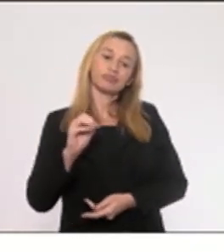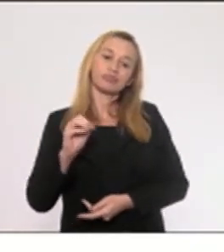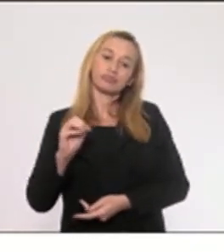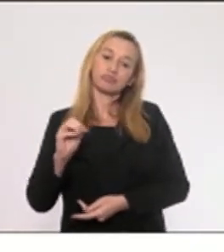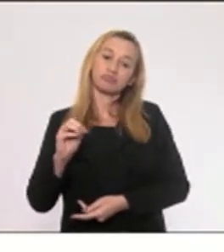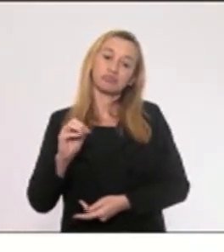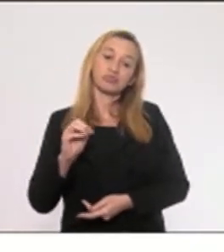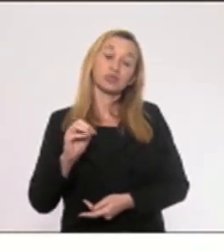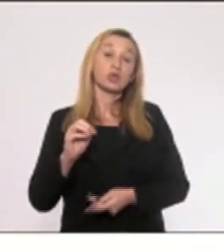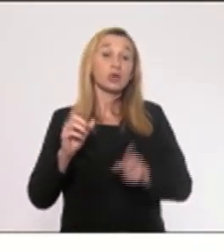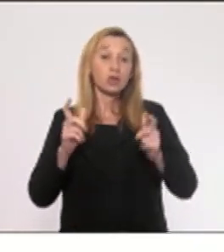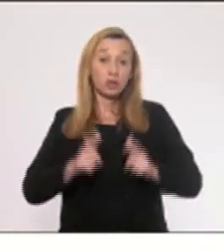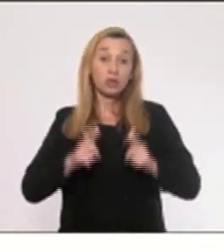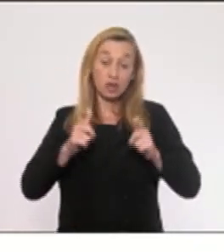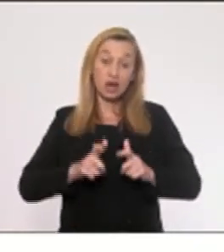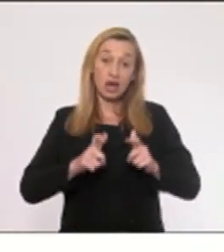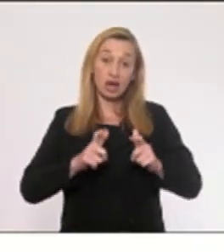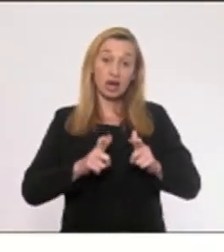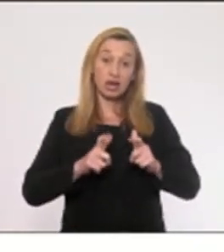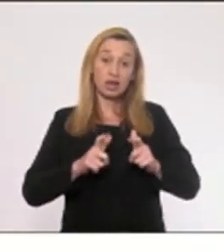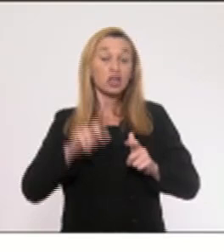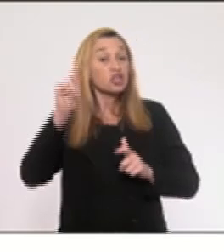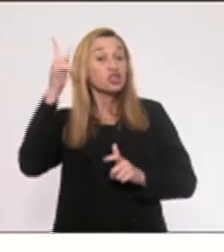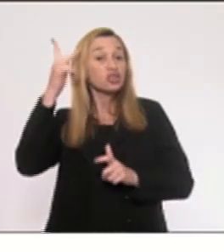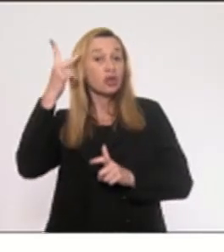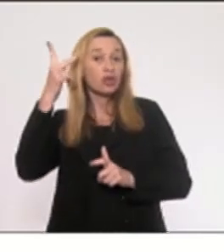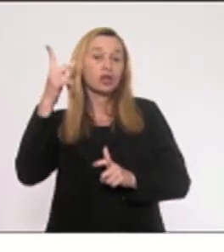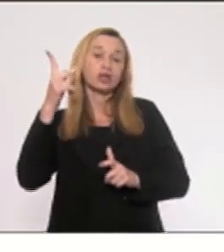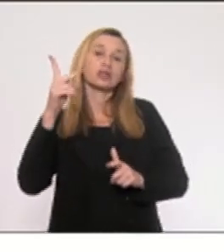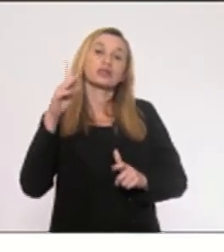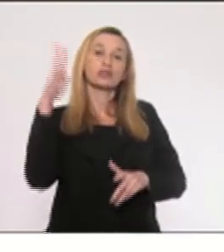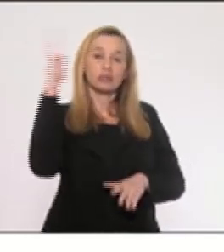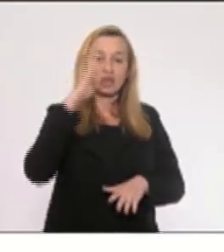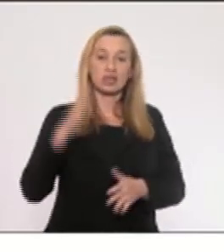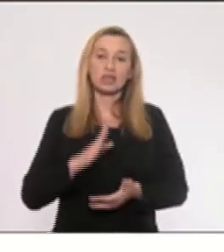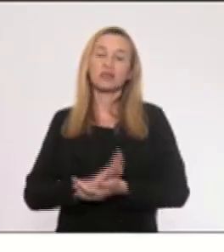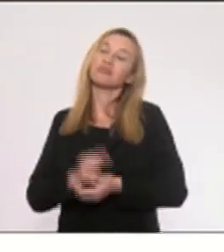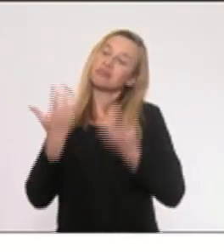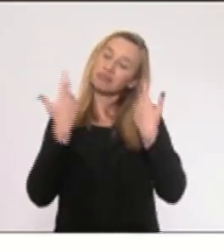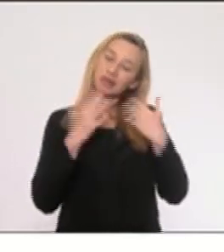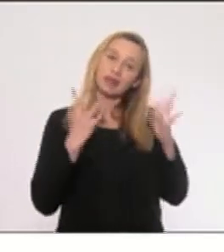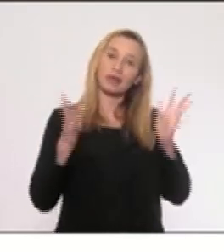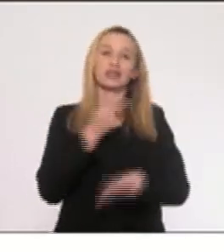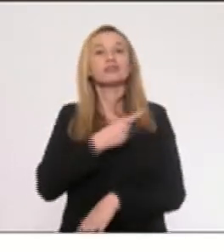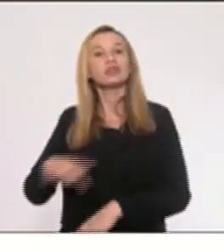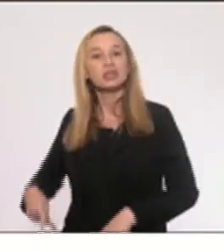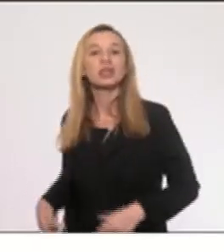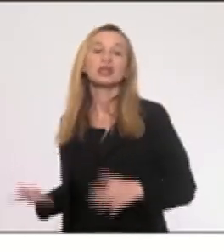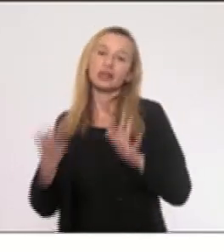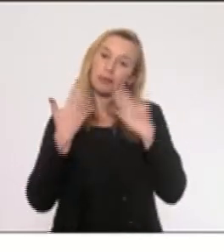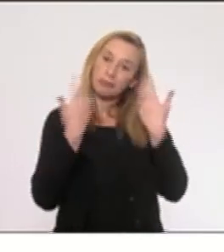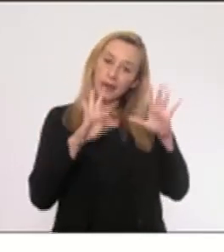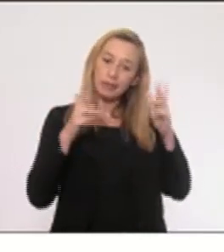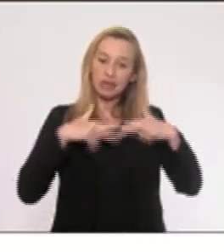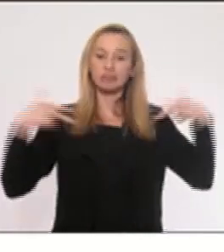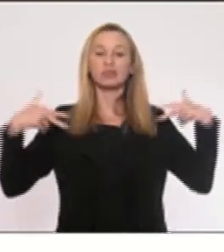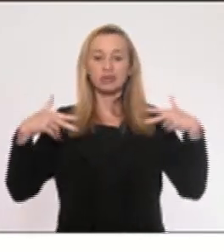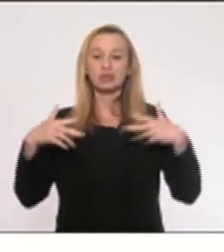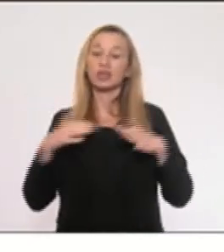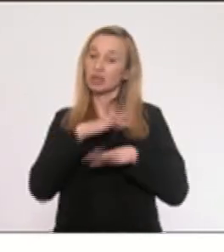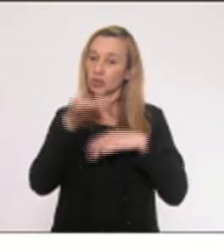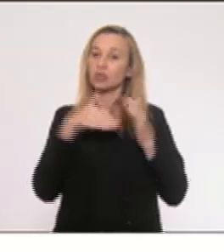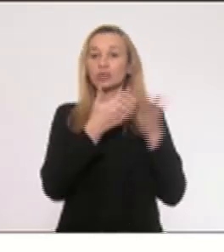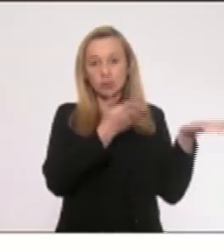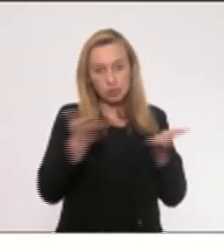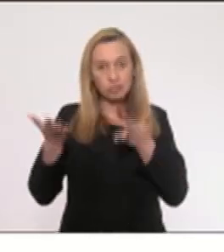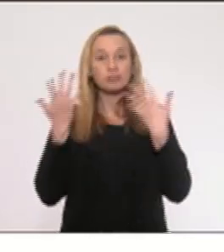nossa cultura, da nossa história e da promoção das artes. Parabéns, senhor presidente, parabéns ao plenário dessa casa, aos senhores deputados e bancadas